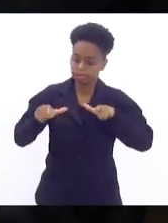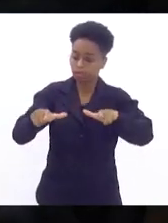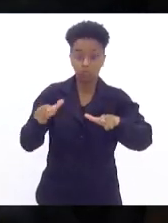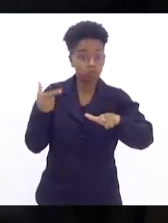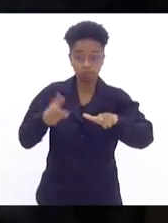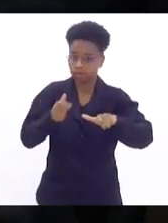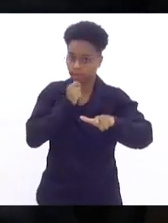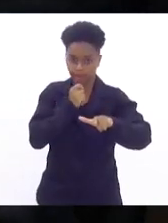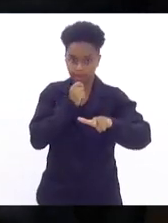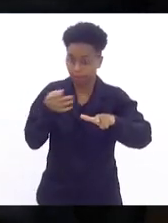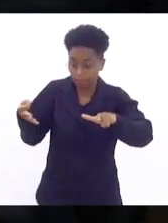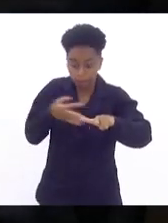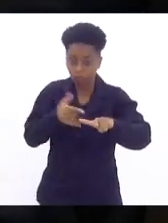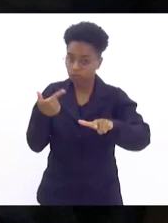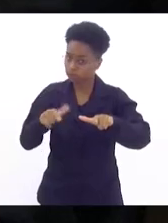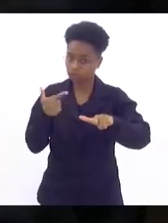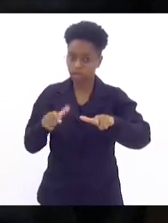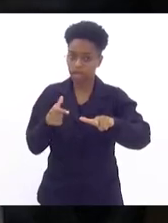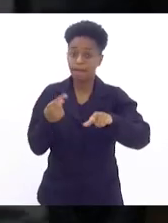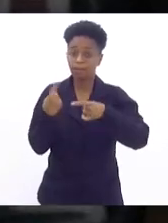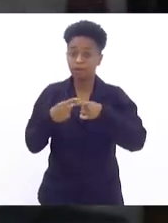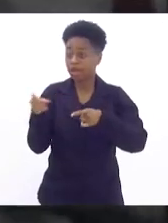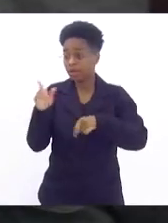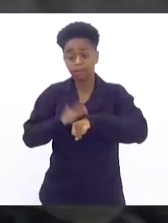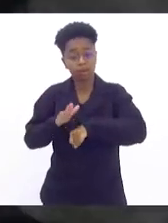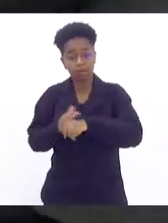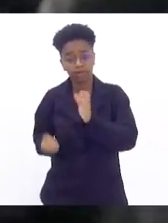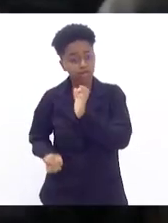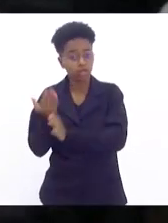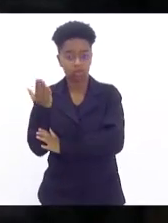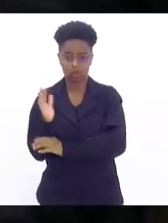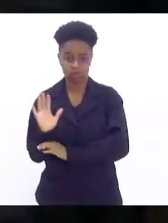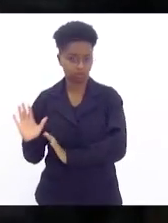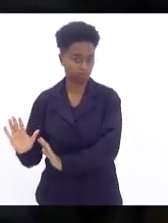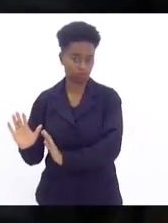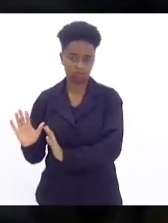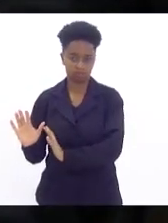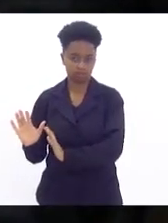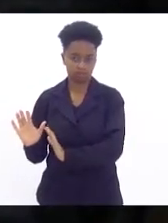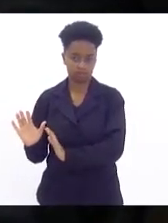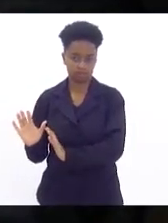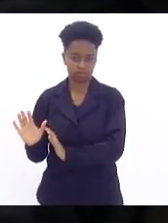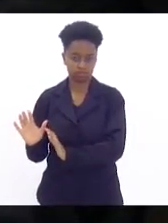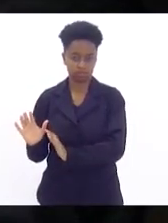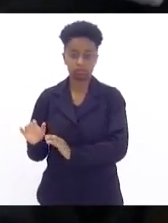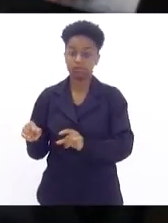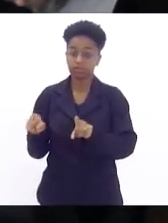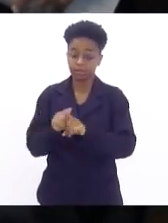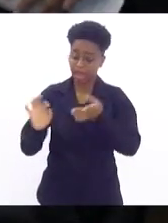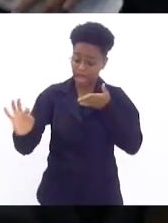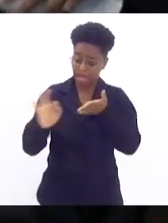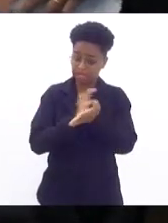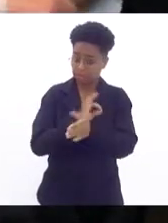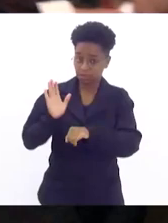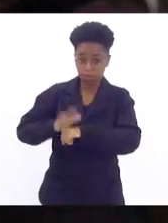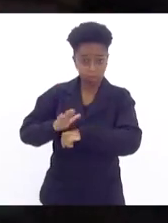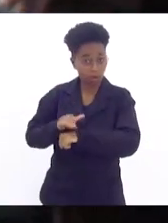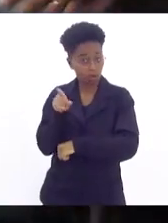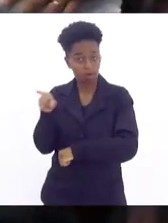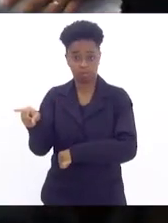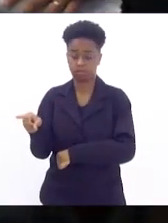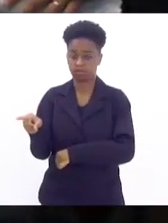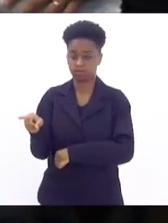não existe foi um diploma confeccionado pelo mandato da deputada Renata Souza com a assinatura da da